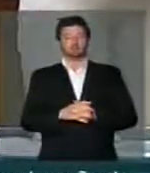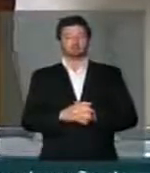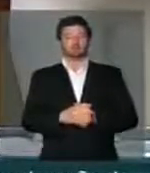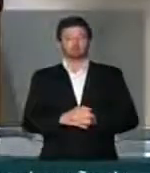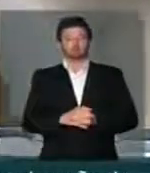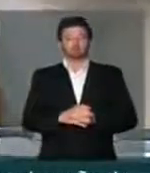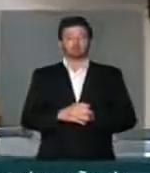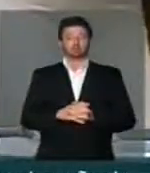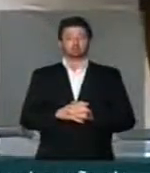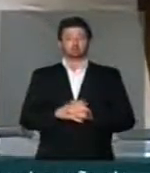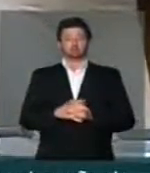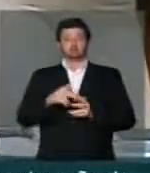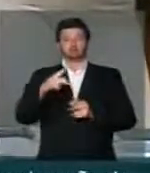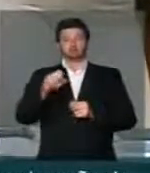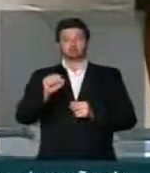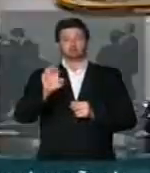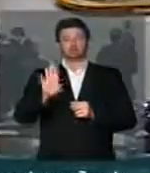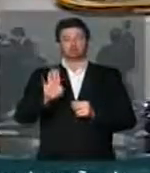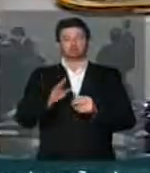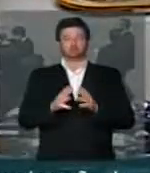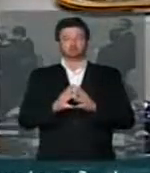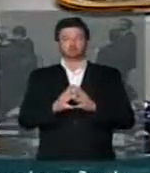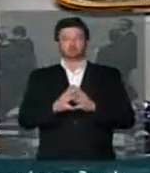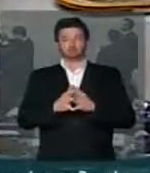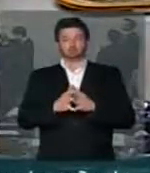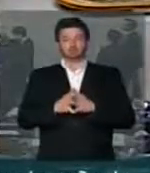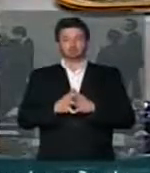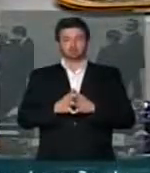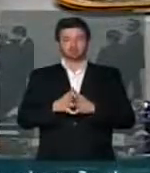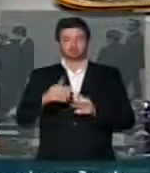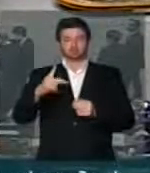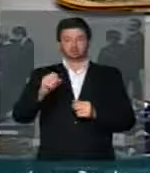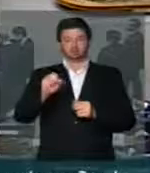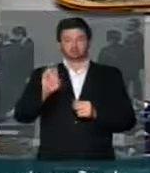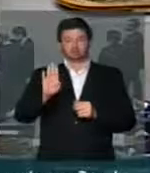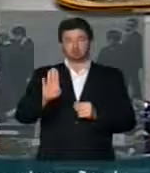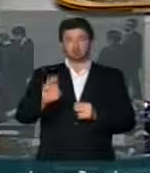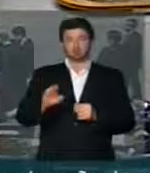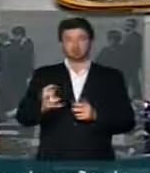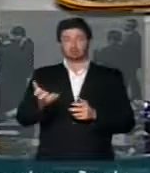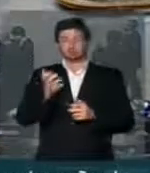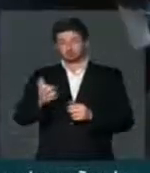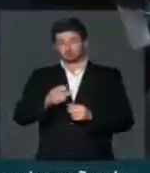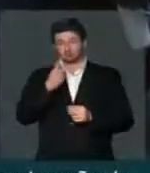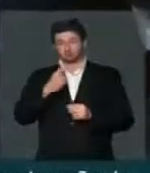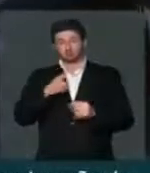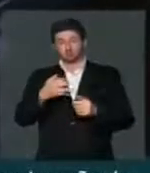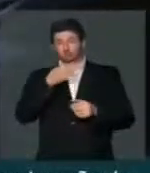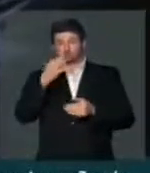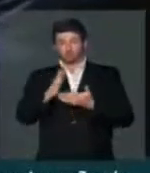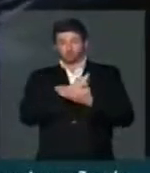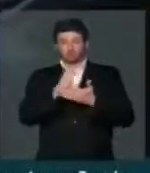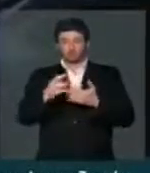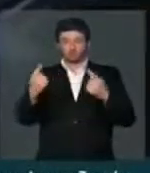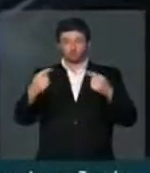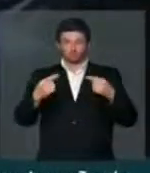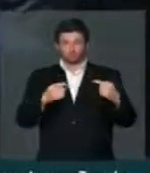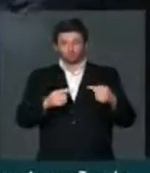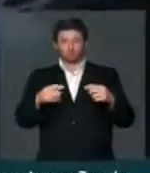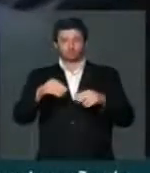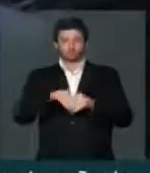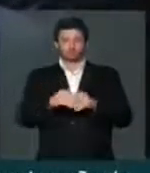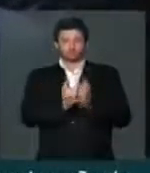Como vota o PSB? Presidente, PSB gostaria de registrar que existem alguns posicionamentos contrários da